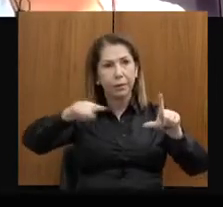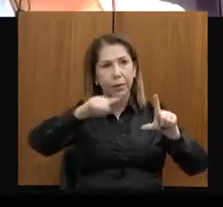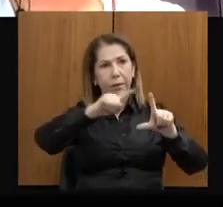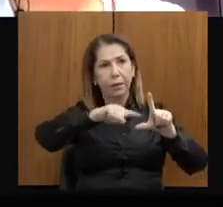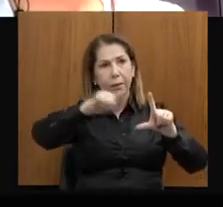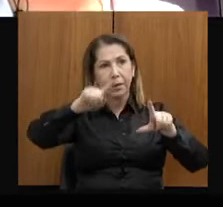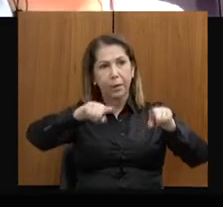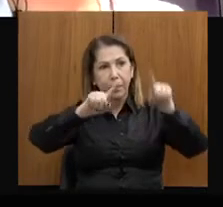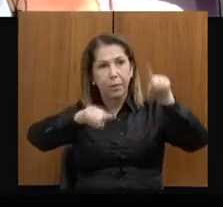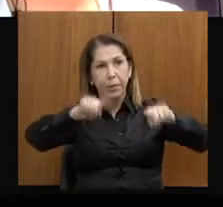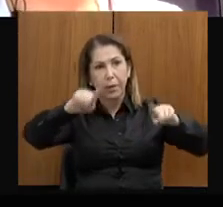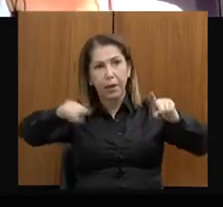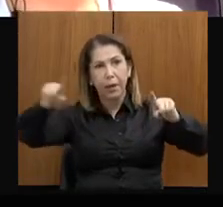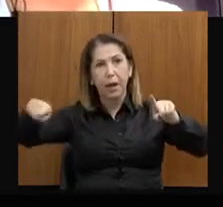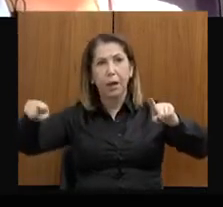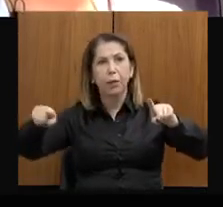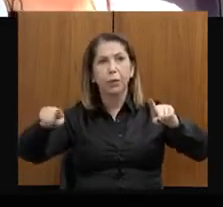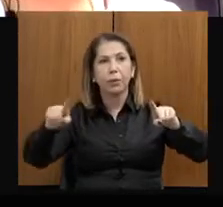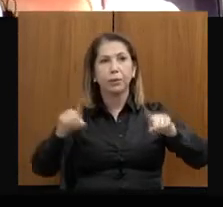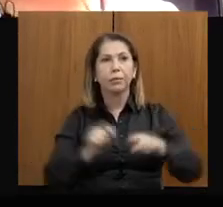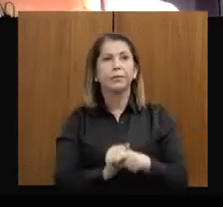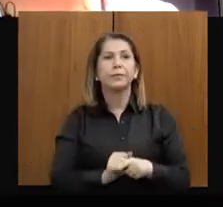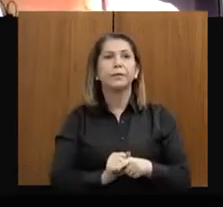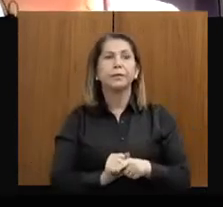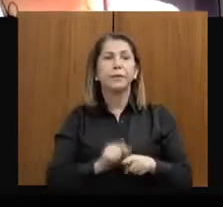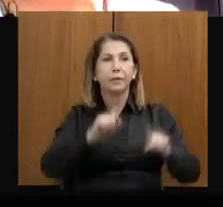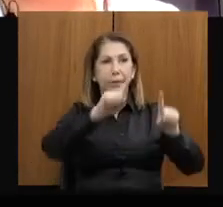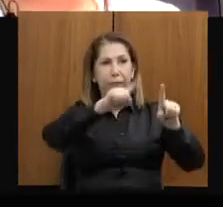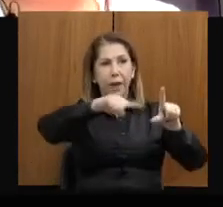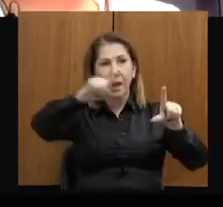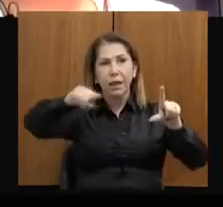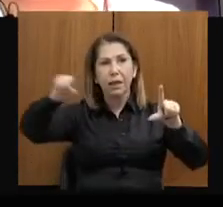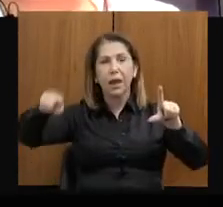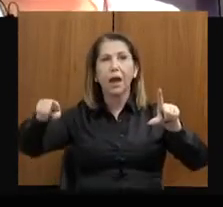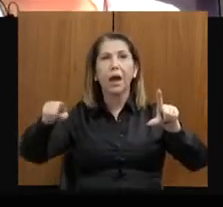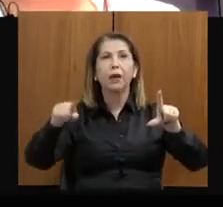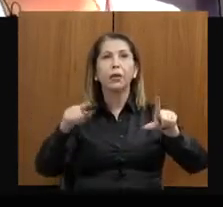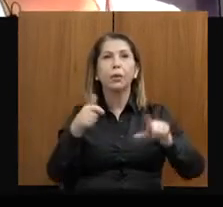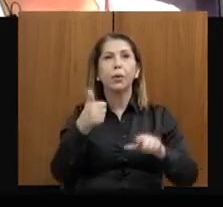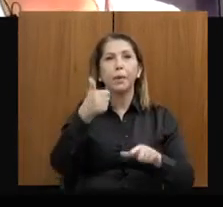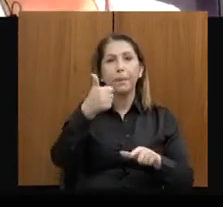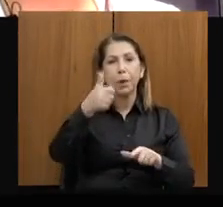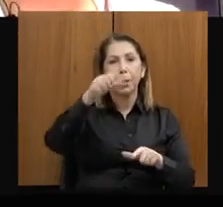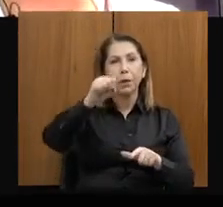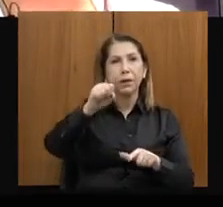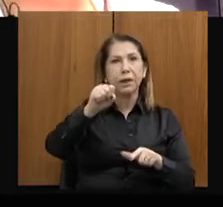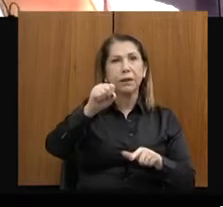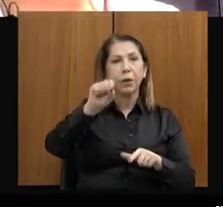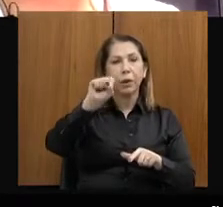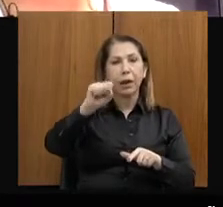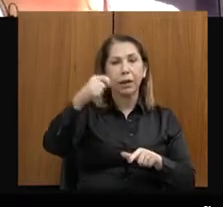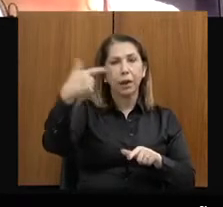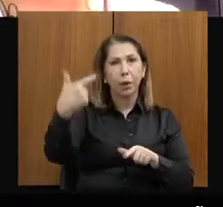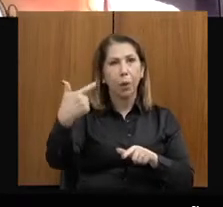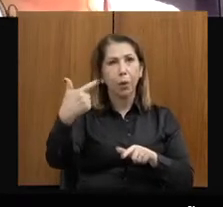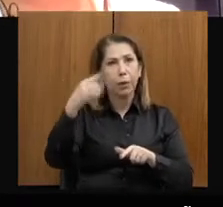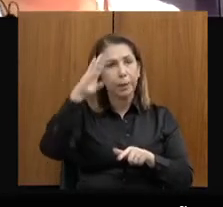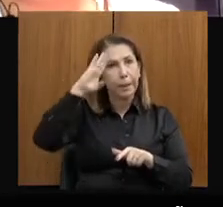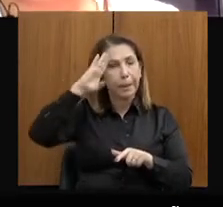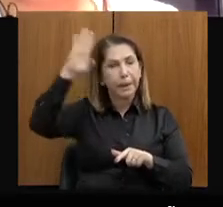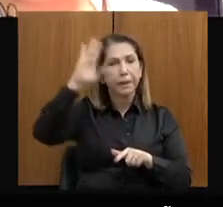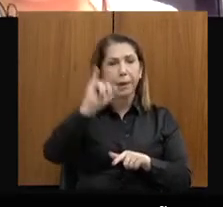que esses dados sejam um pouco precários né porque o senso de 1872 ele é um dos principais né da